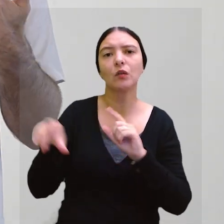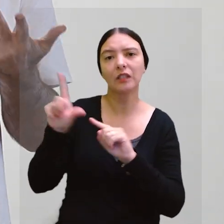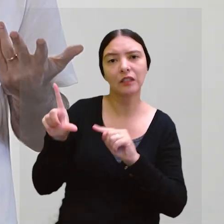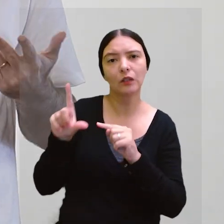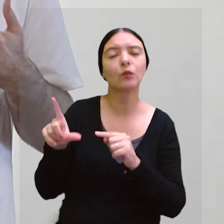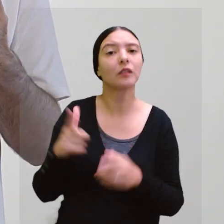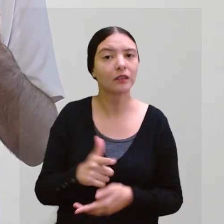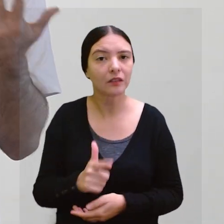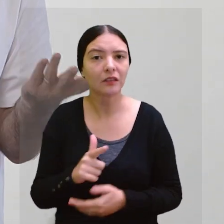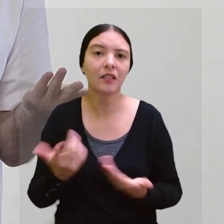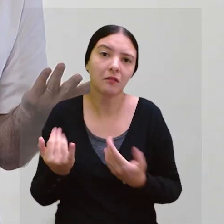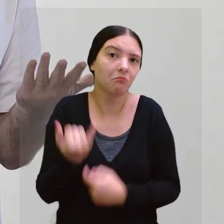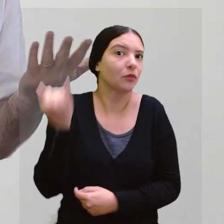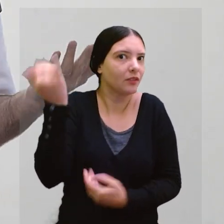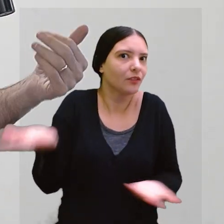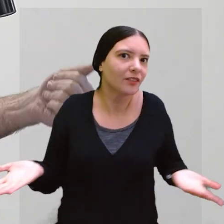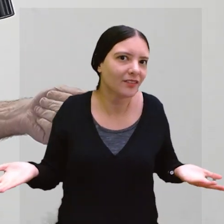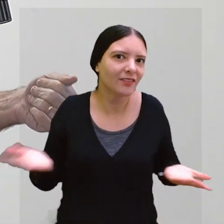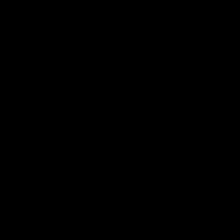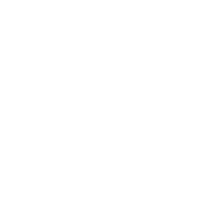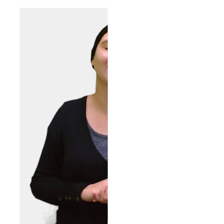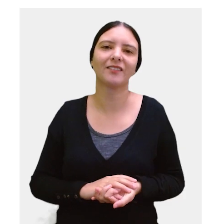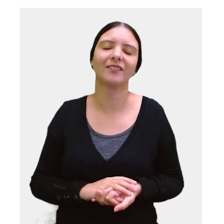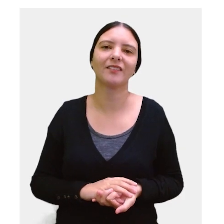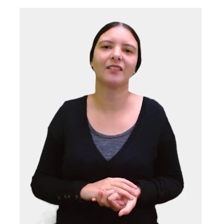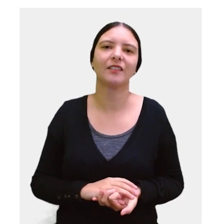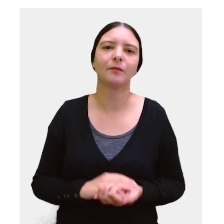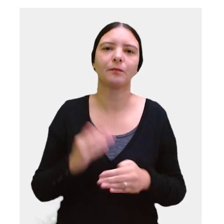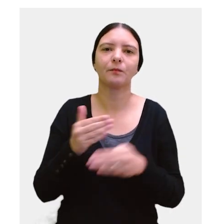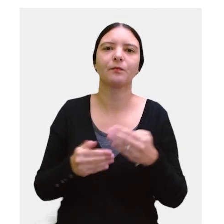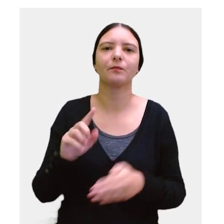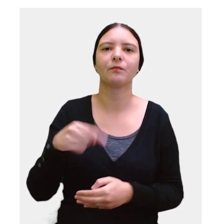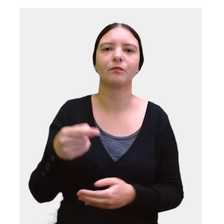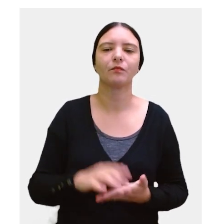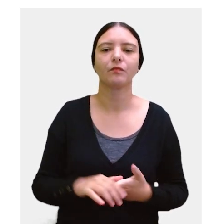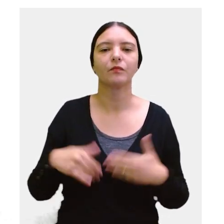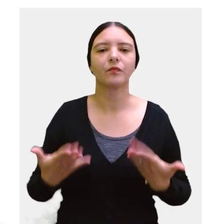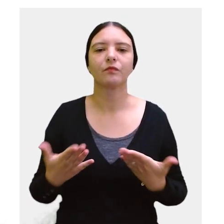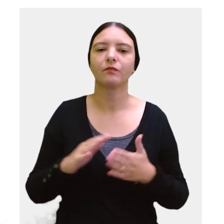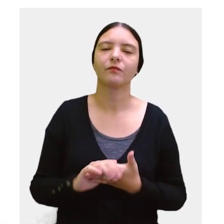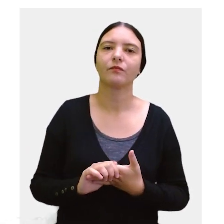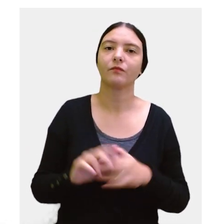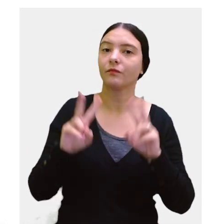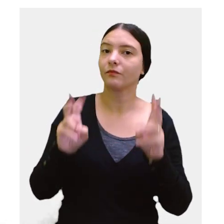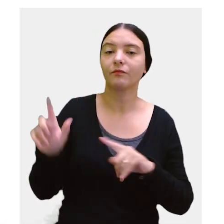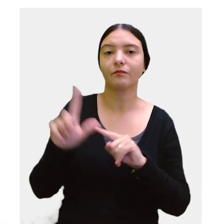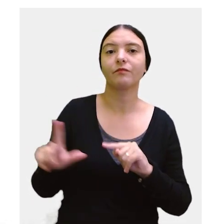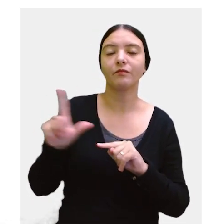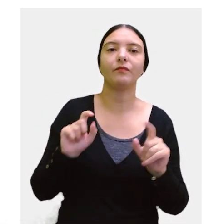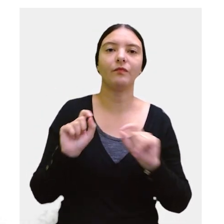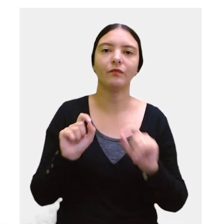literariedade de fato bem importante, né? Pode passar, por favor. Então, o que eu estou chamando de literatura